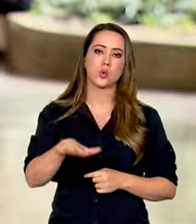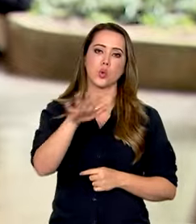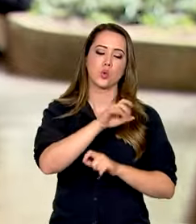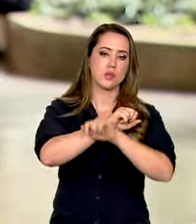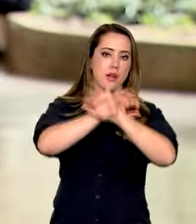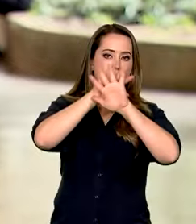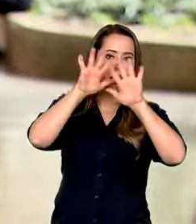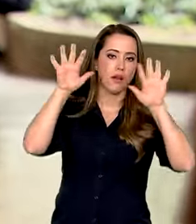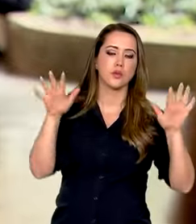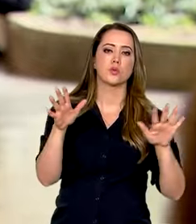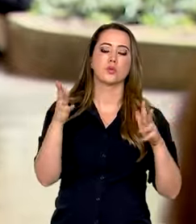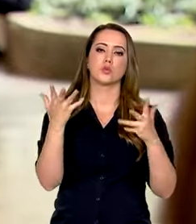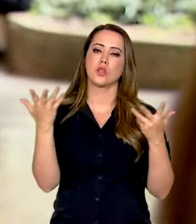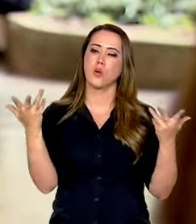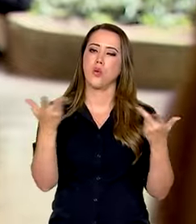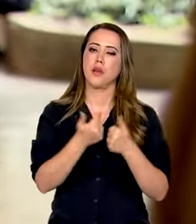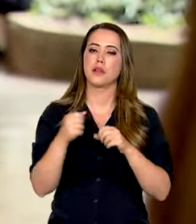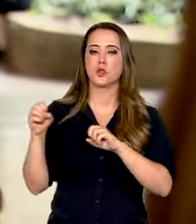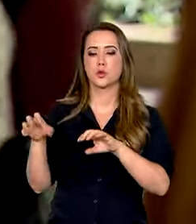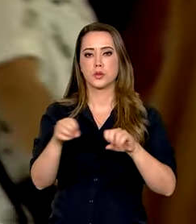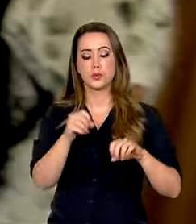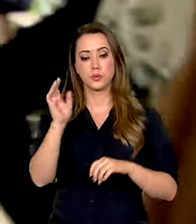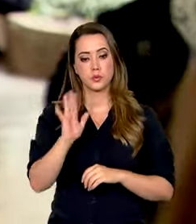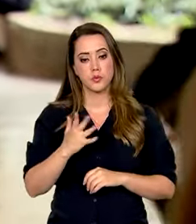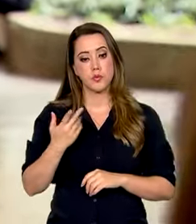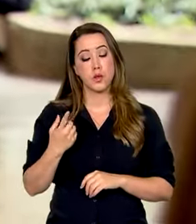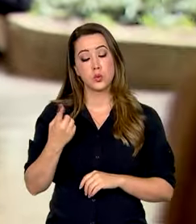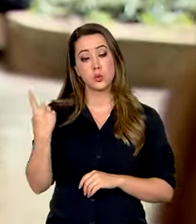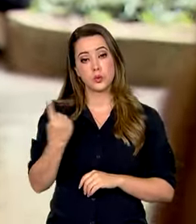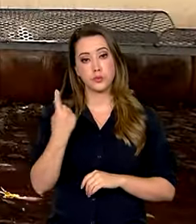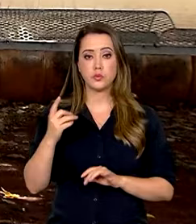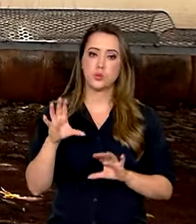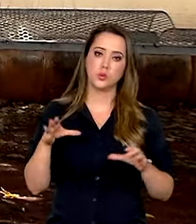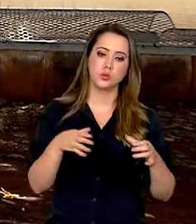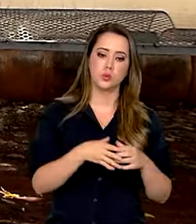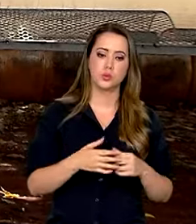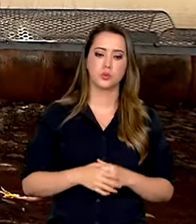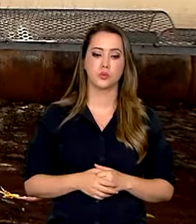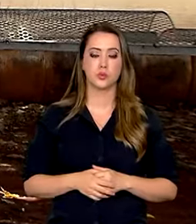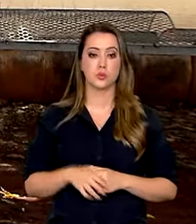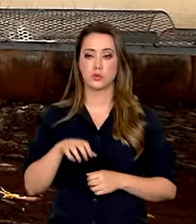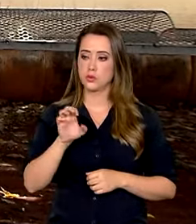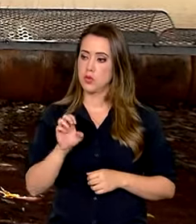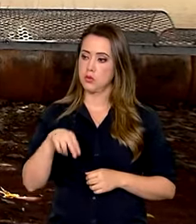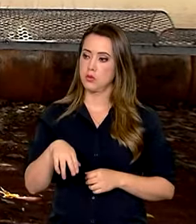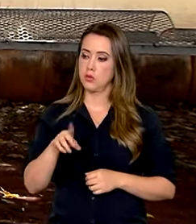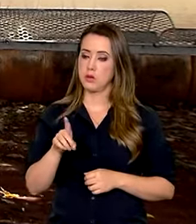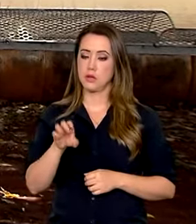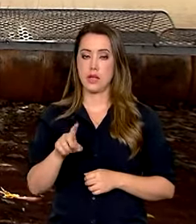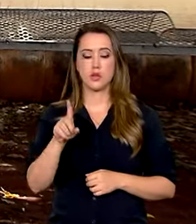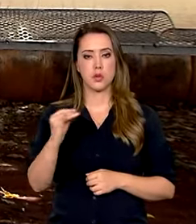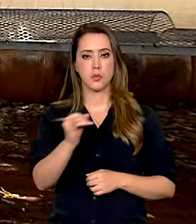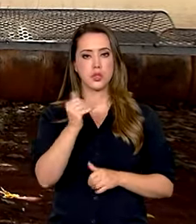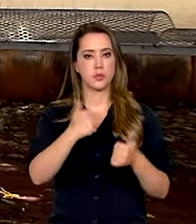clareza da qualidade do processo educacional né tanto individual quanto coletivo o enad é fundamental para avaliar a qualidade